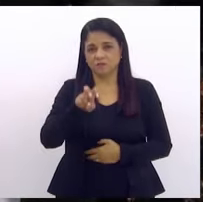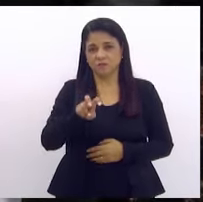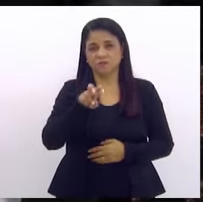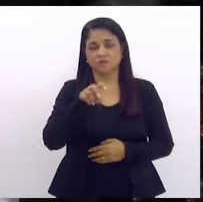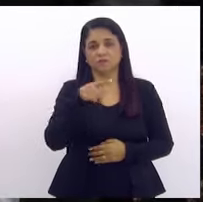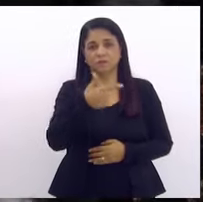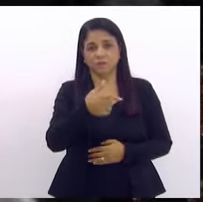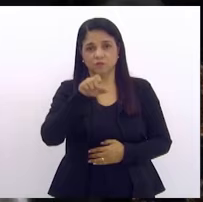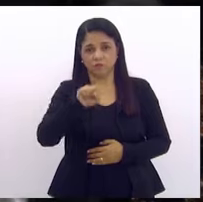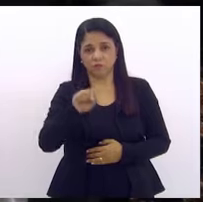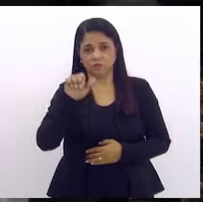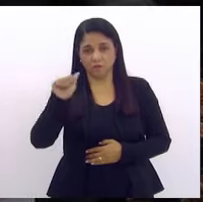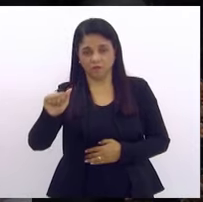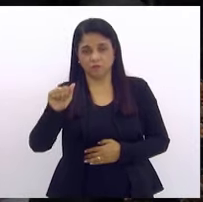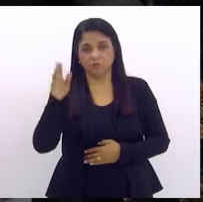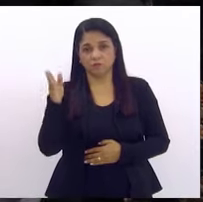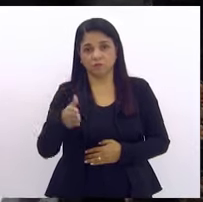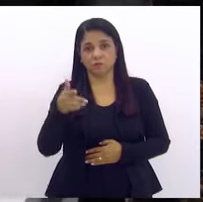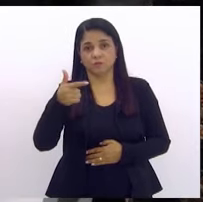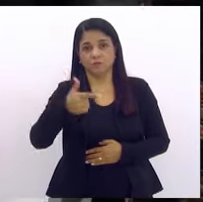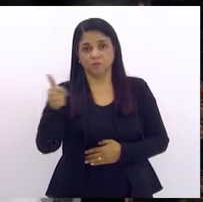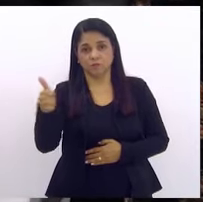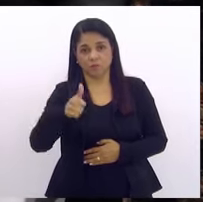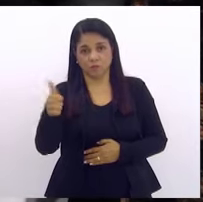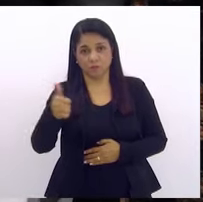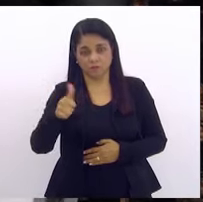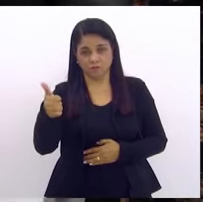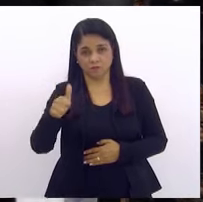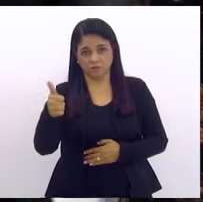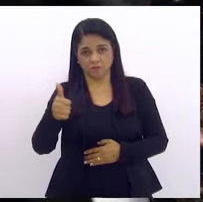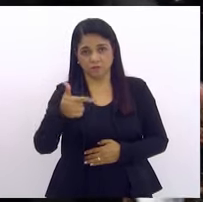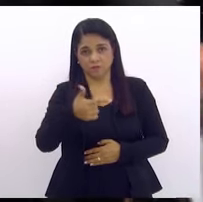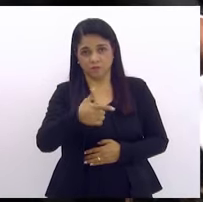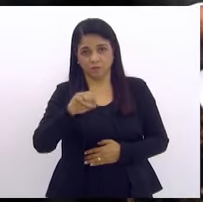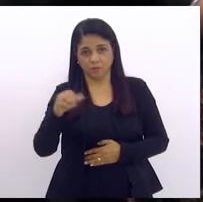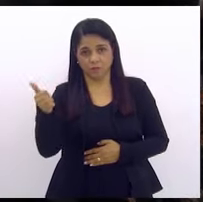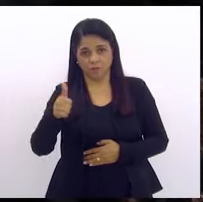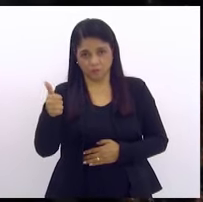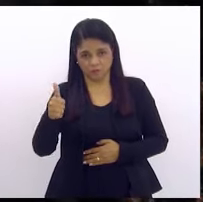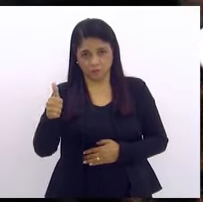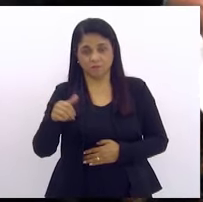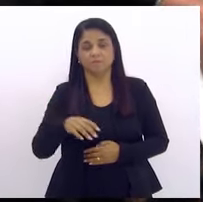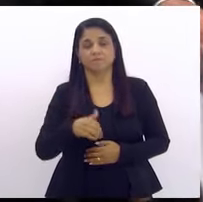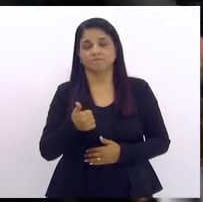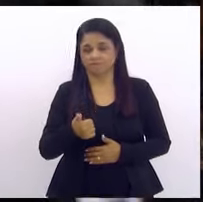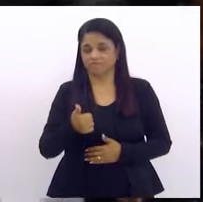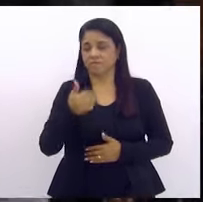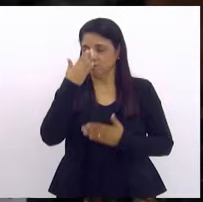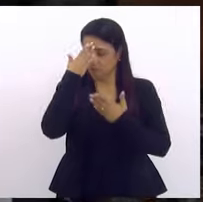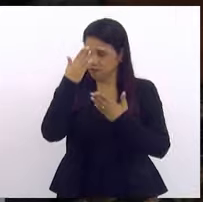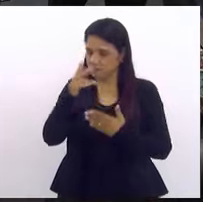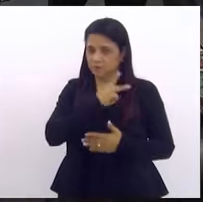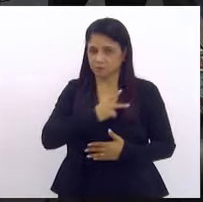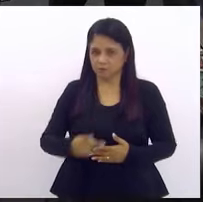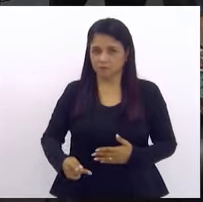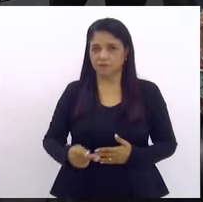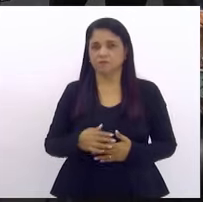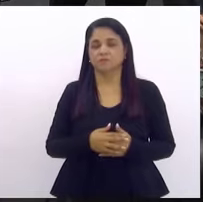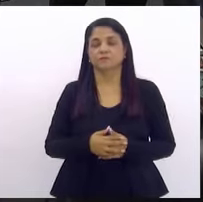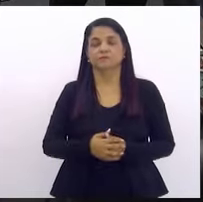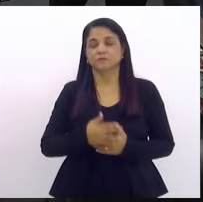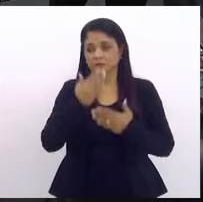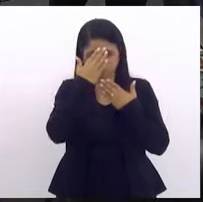528A de 2011. 528A? De 2011. 2011. Obrigado, presidente. Obrigado, senhor.